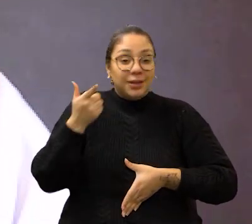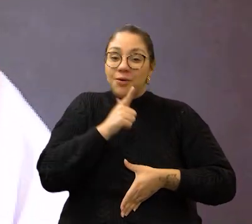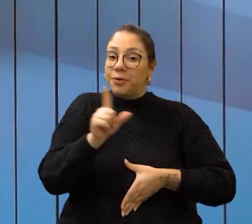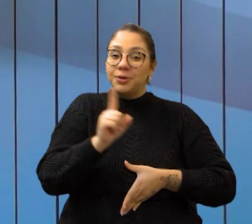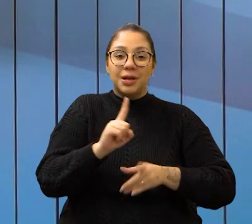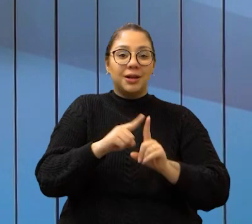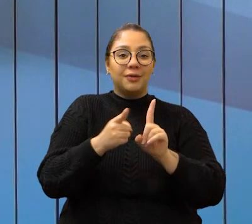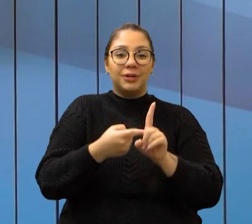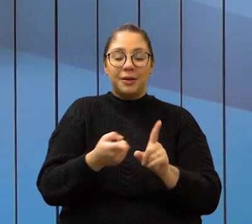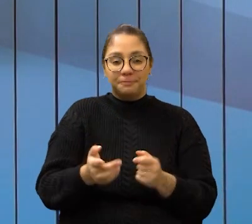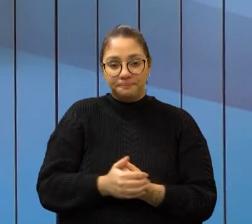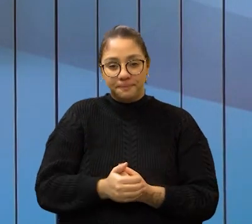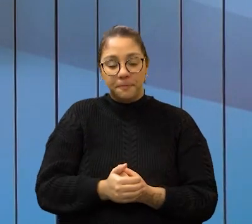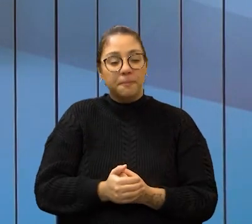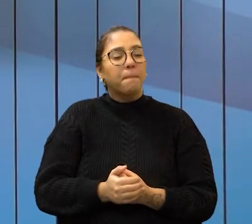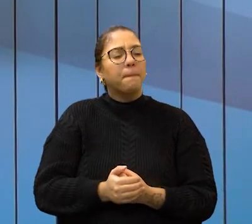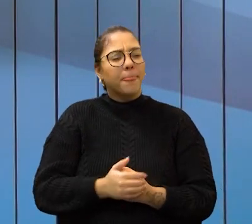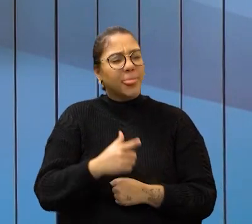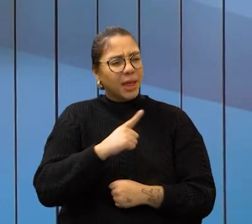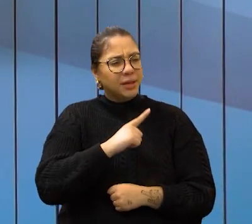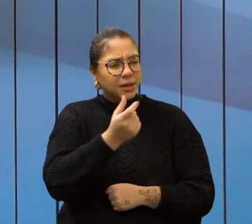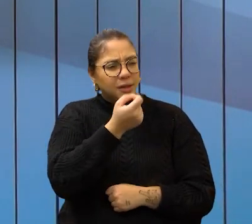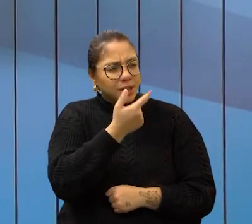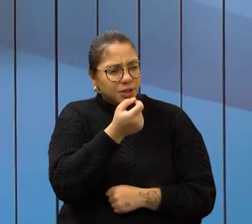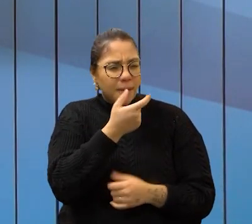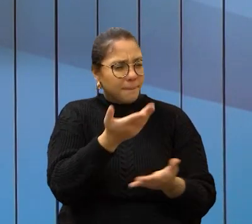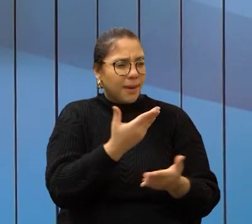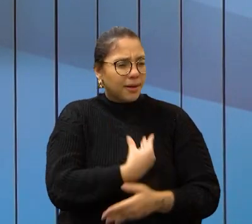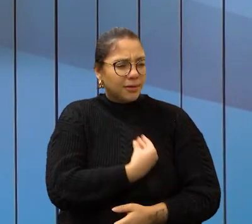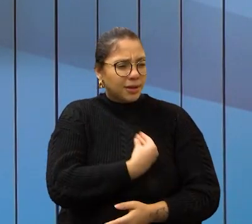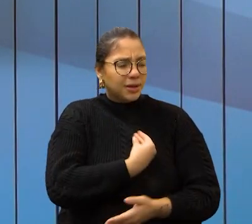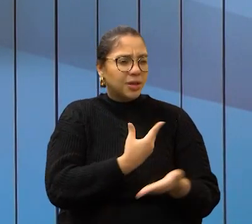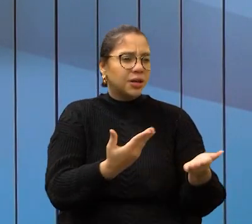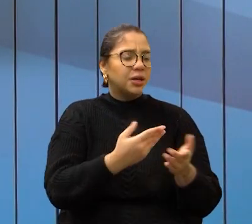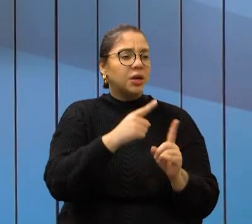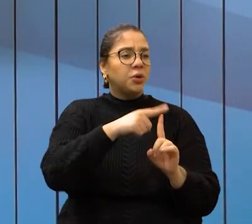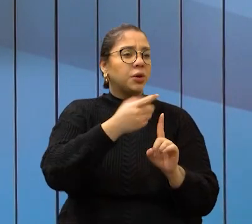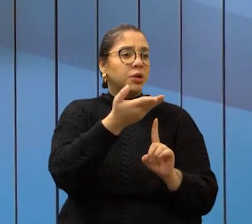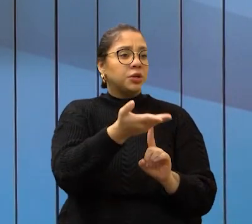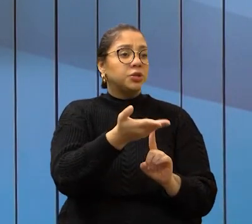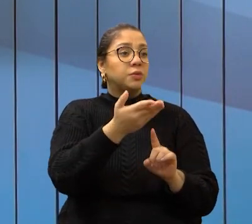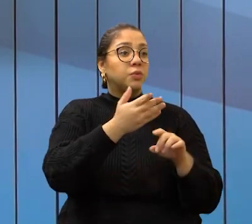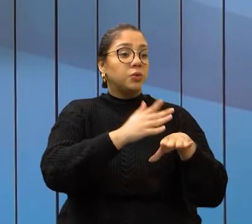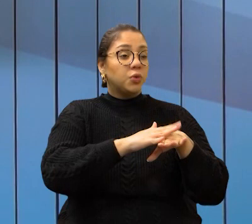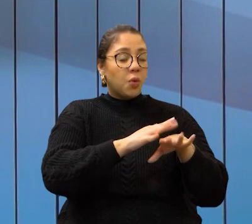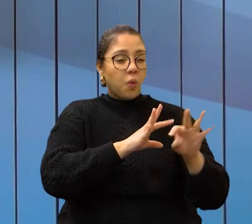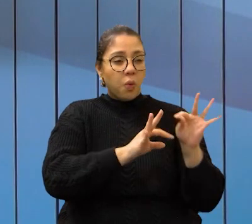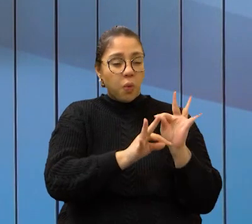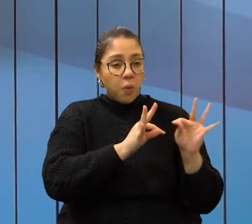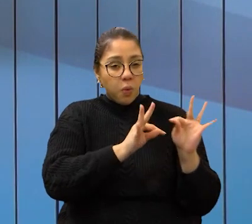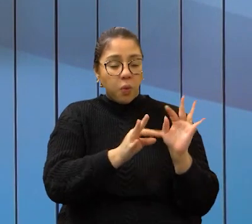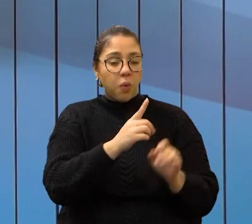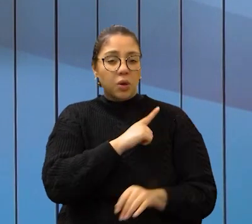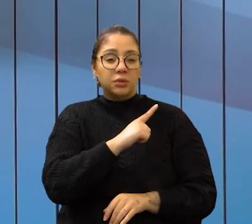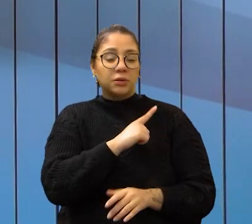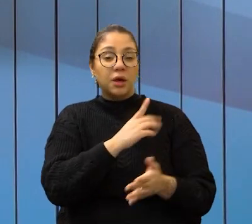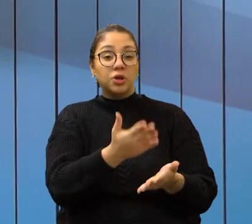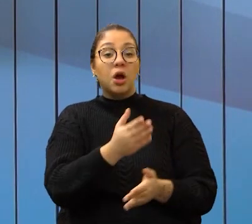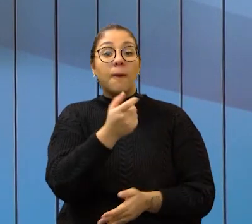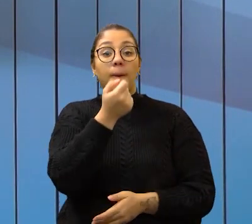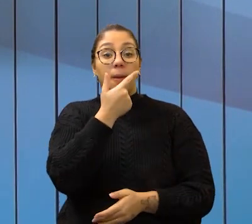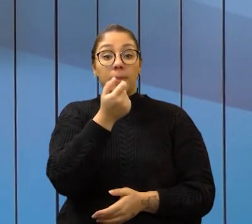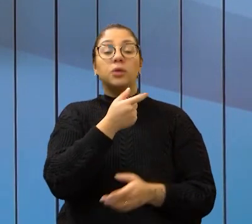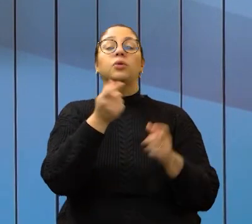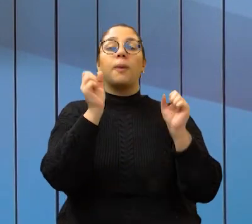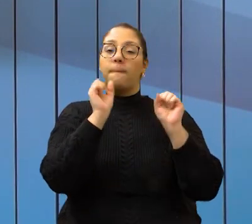Doutor, existe medicamento para esse tipo de de tratamento? Tem um medicamento que a gente